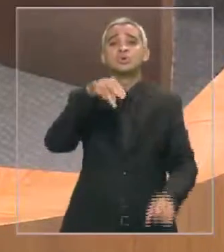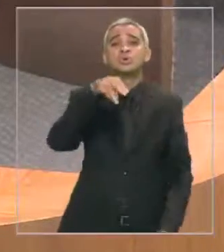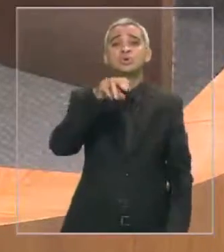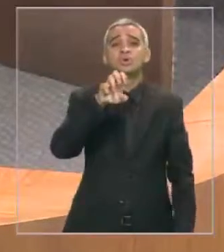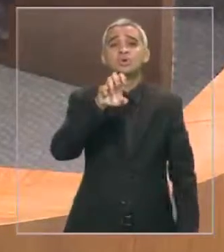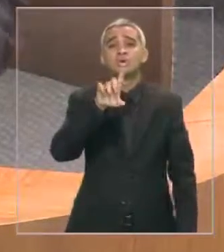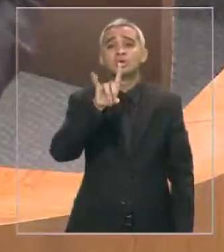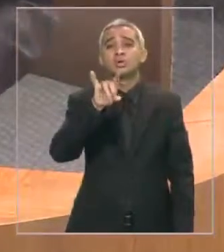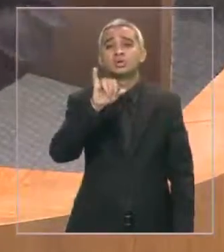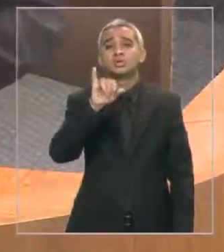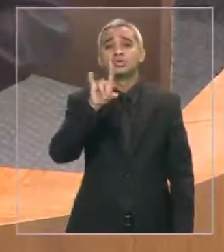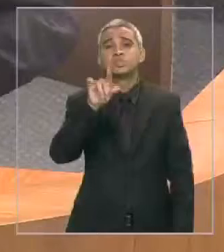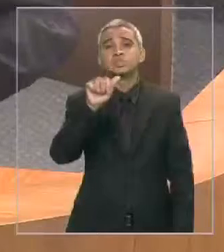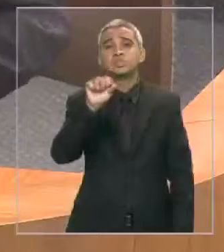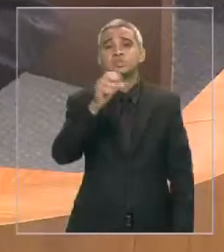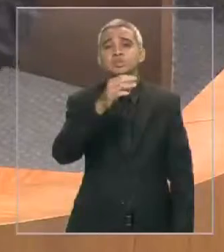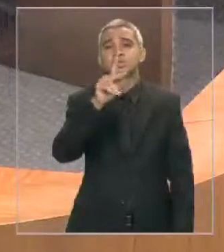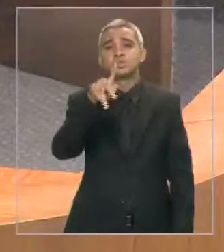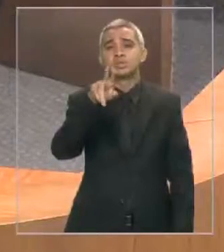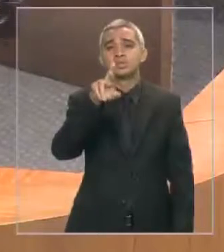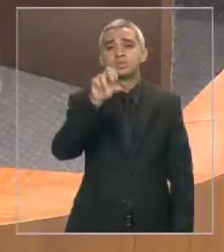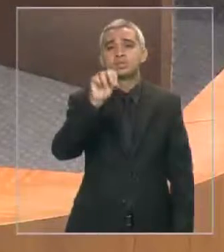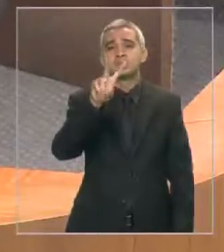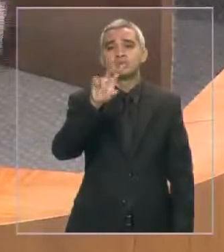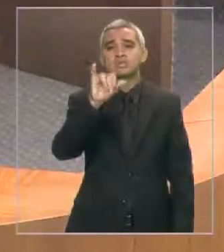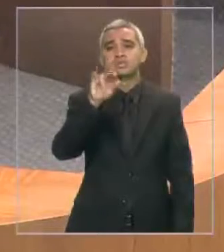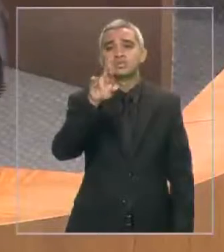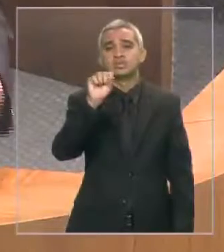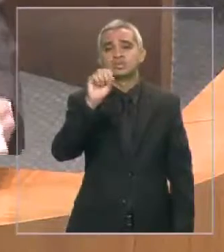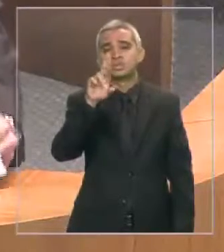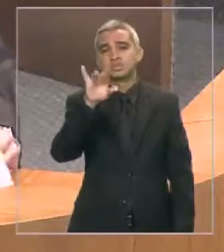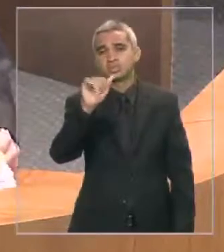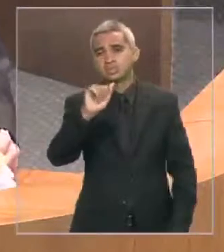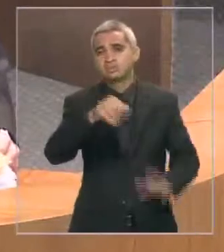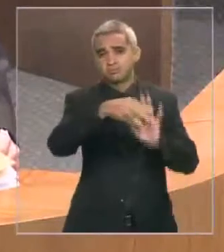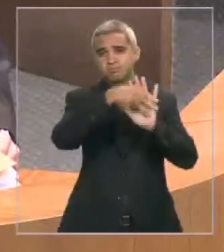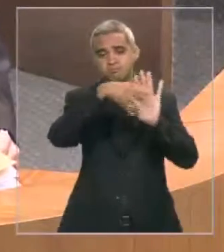Não é possível. Todo santo dia